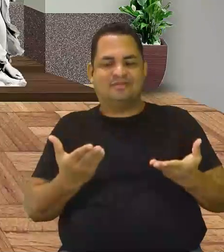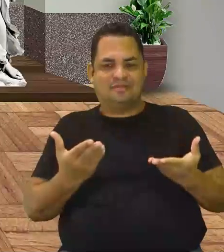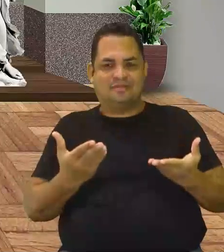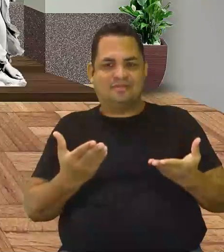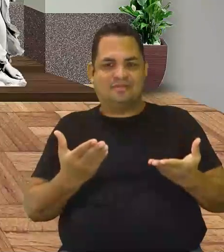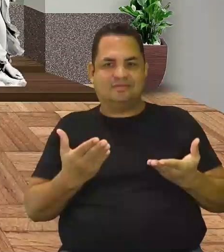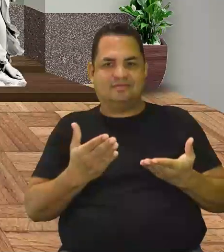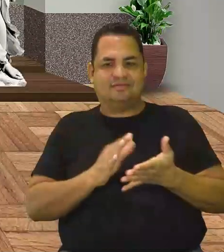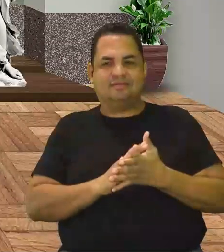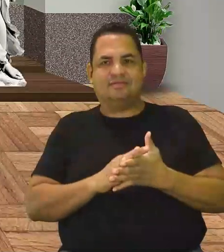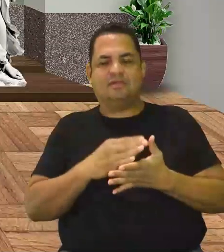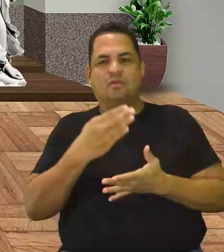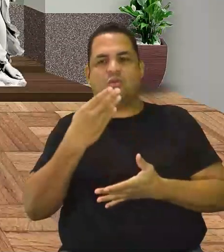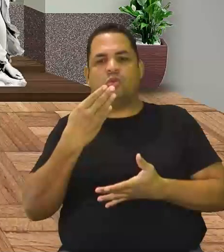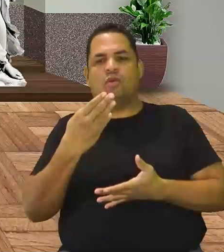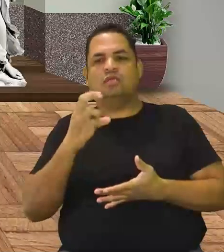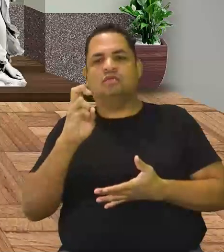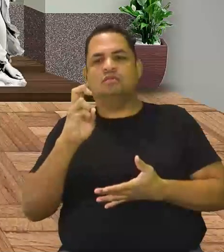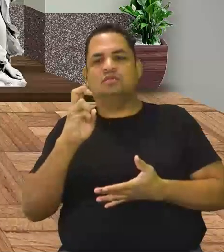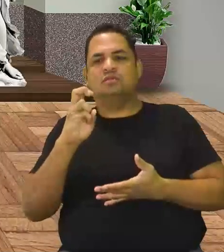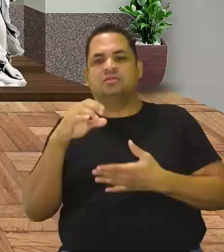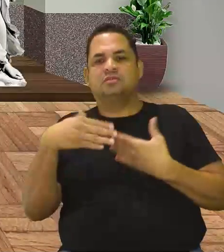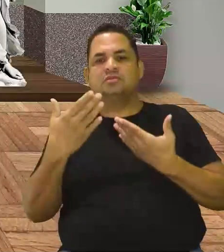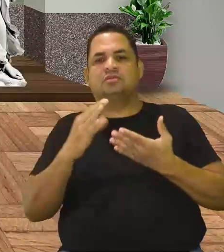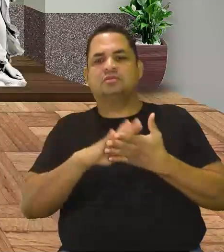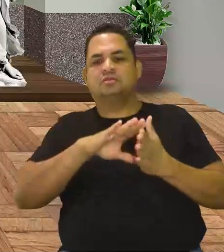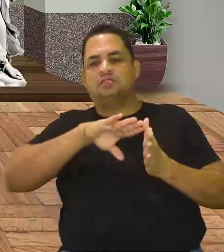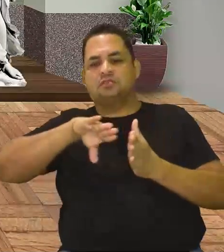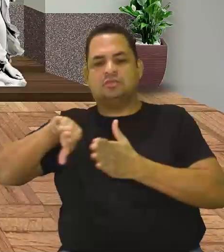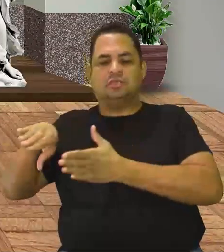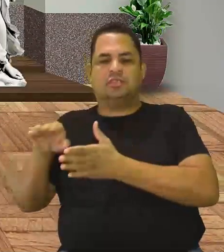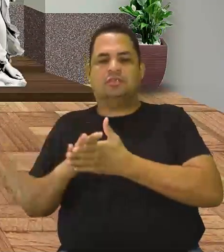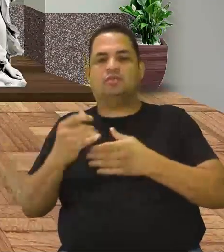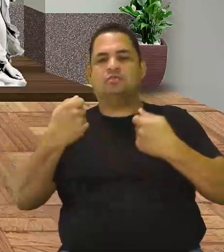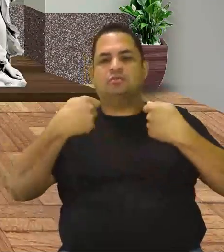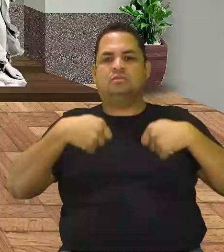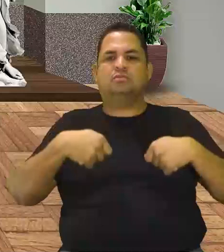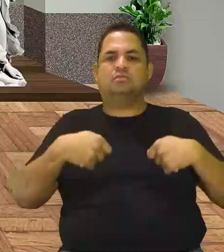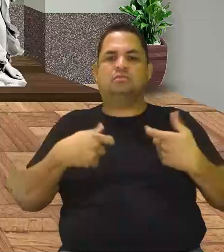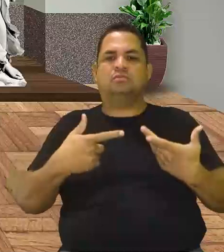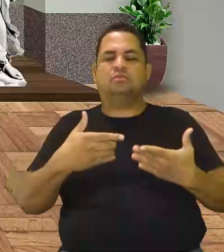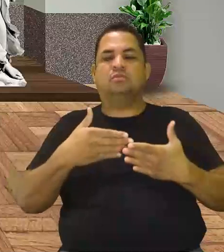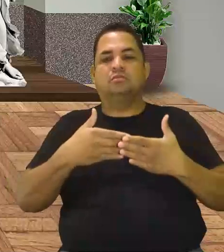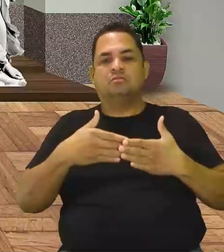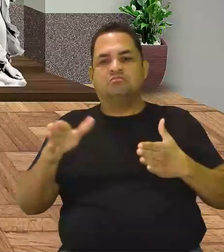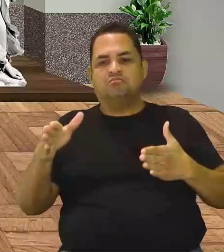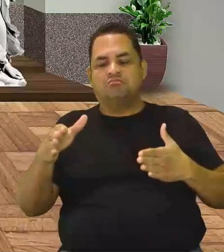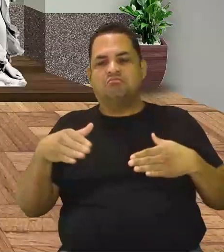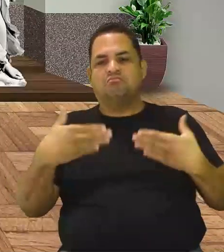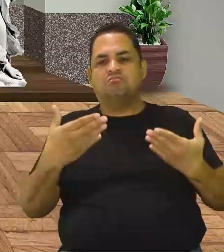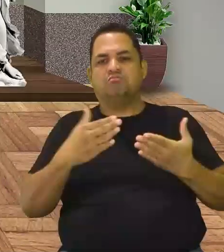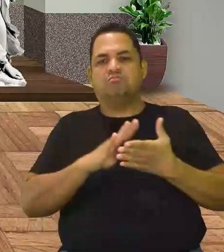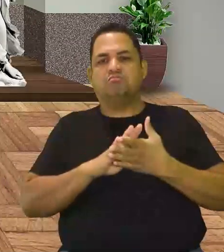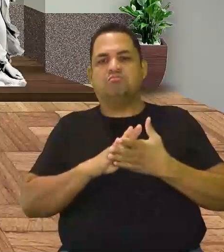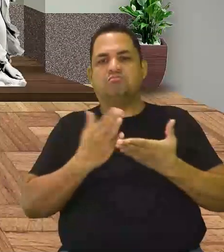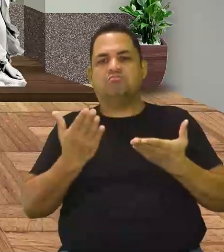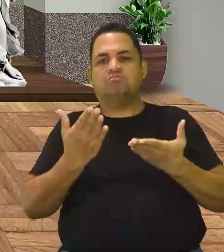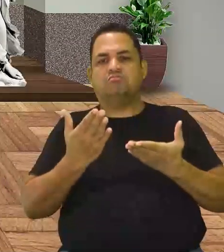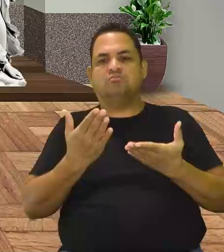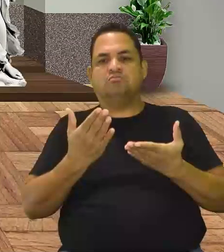quiseram, em 45, tirar o Getúlio Vargas do poder, disseram o quê? Getúlio Vargas, você